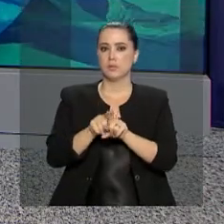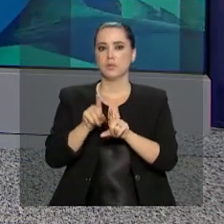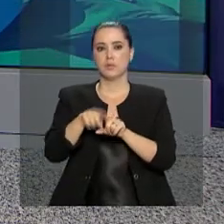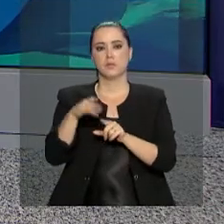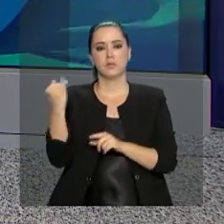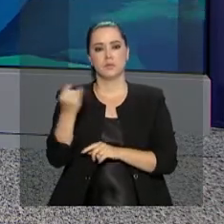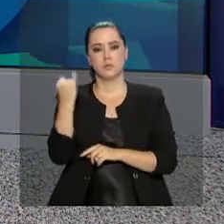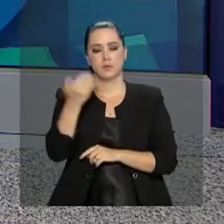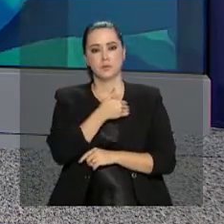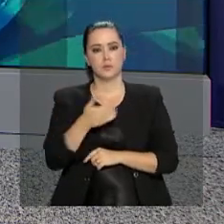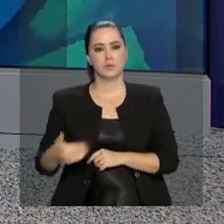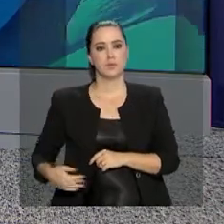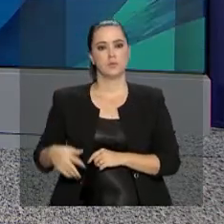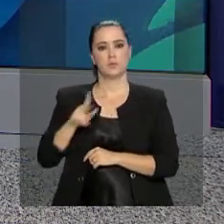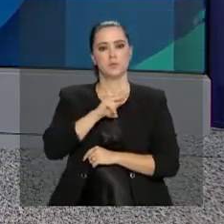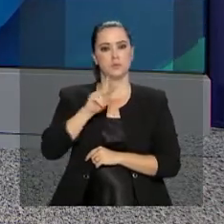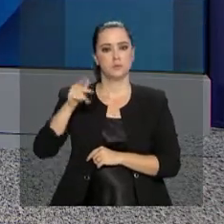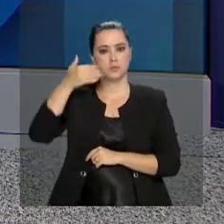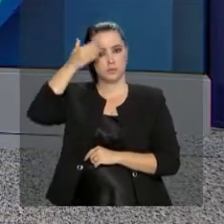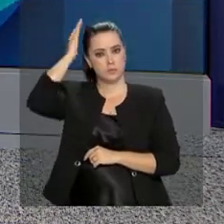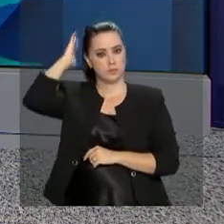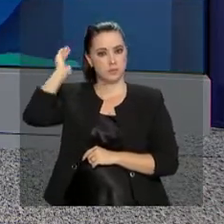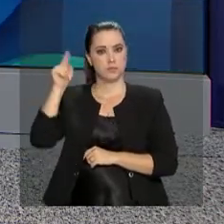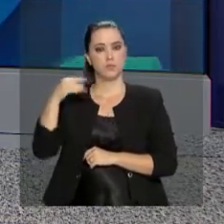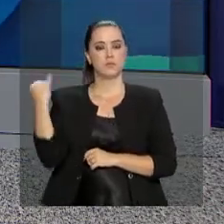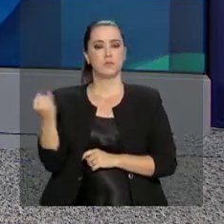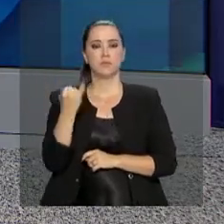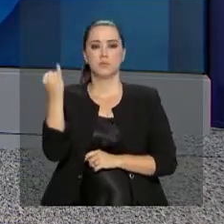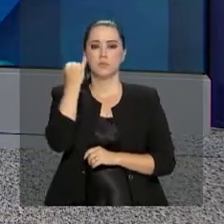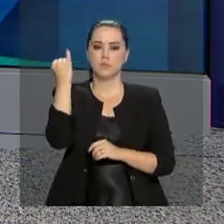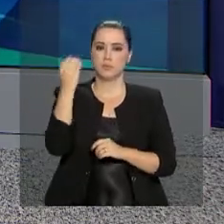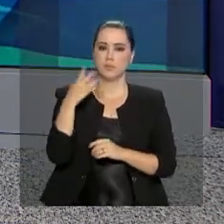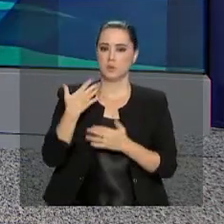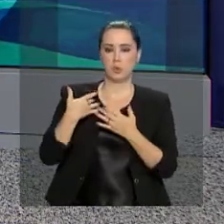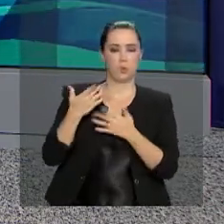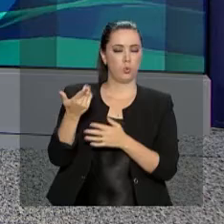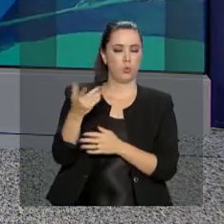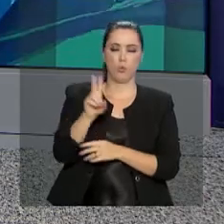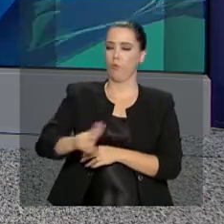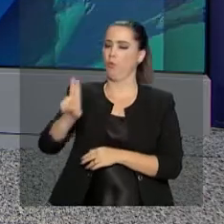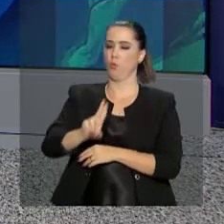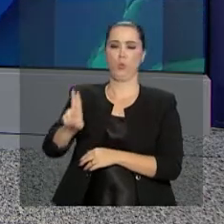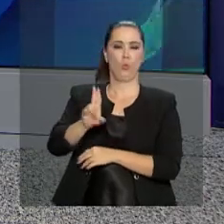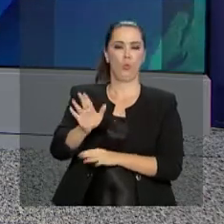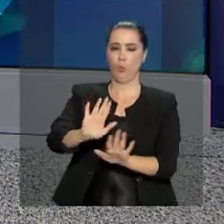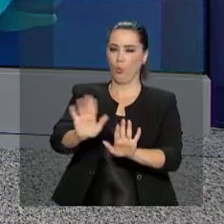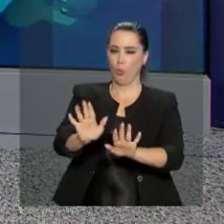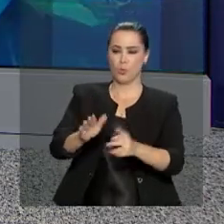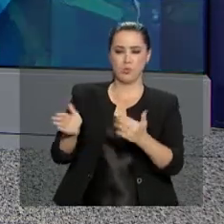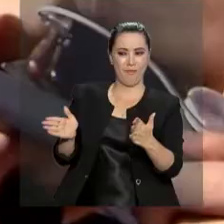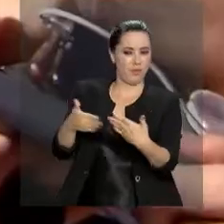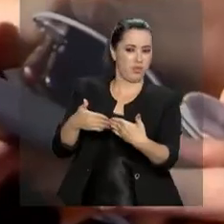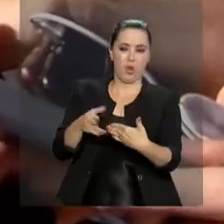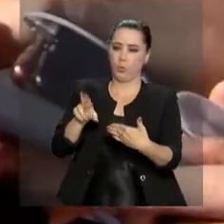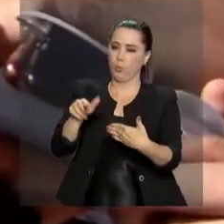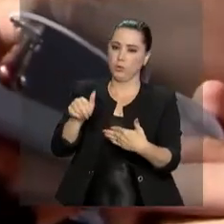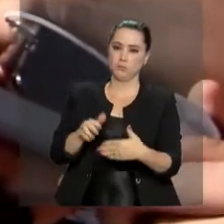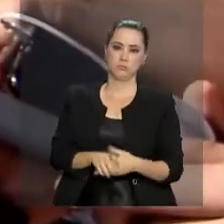e destacou que o governo do presidente eleito jair bolsonaro descarta o fechamento da fronteira